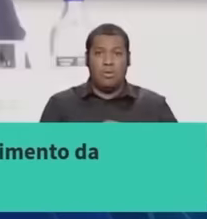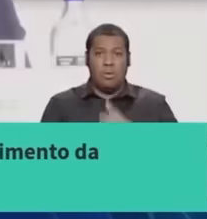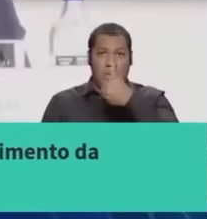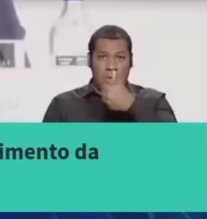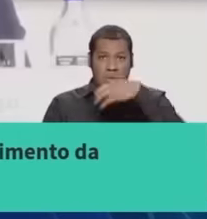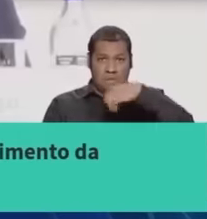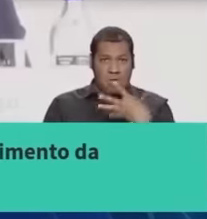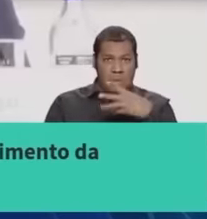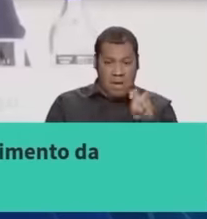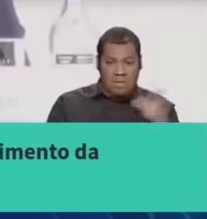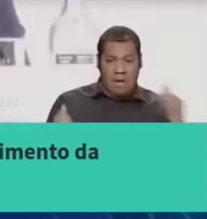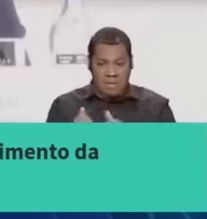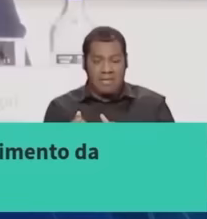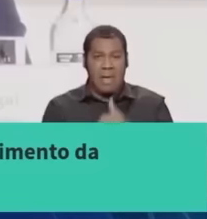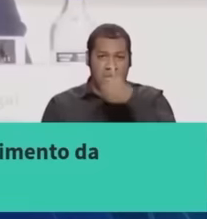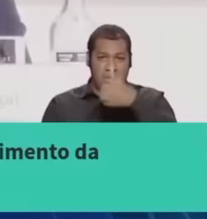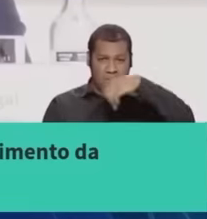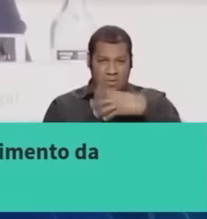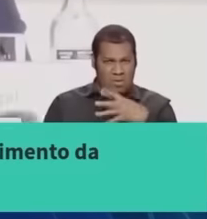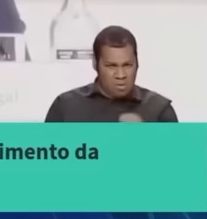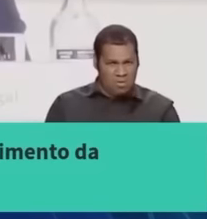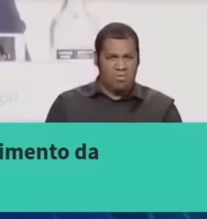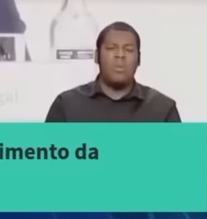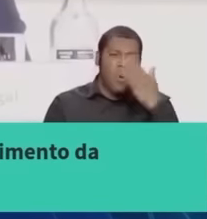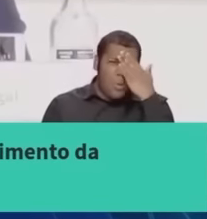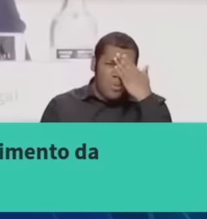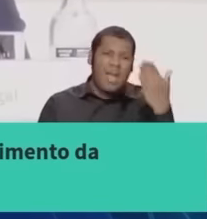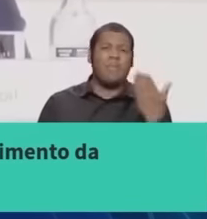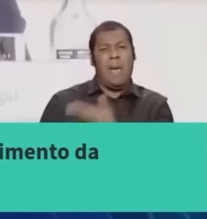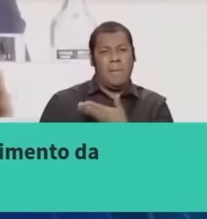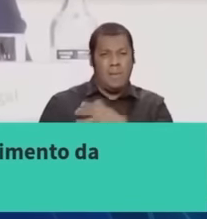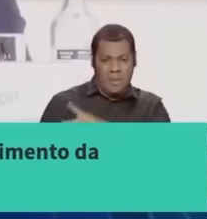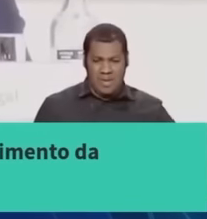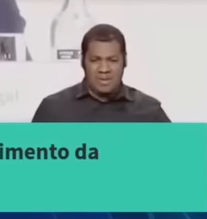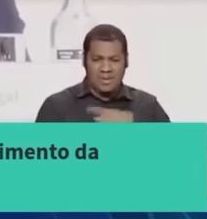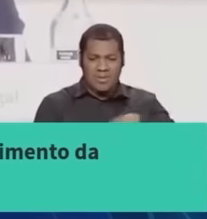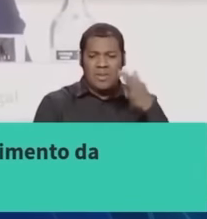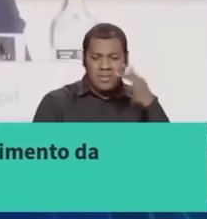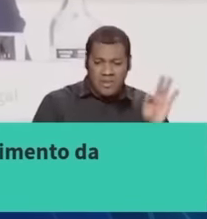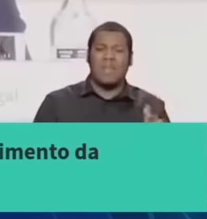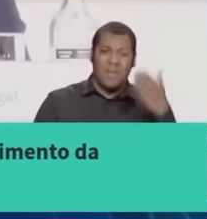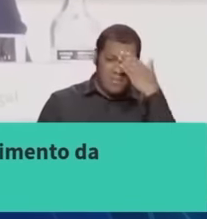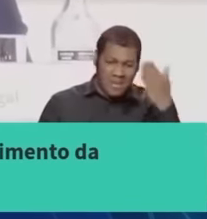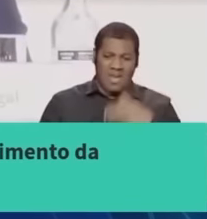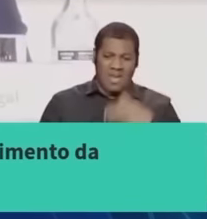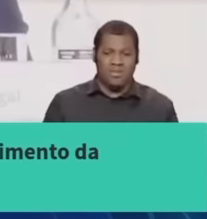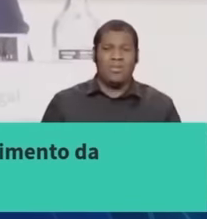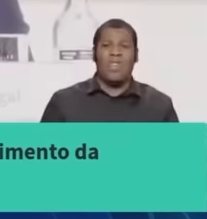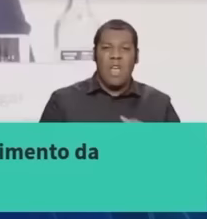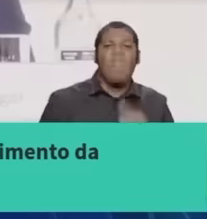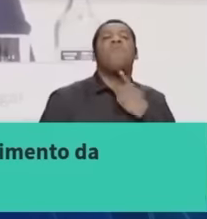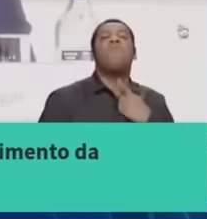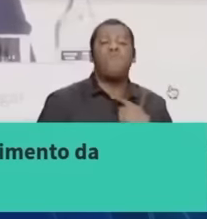48. Então, querido companheiro Macron, obrigado por essa reunião. E se prepare, que eu estou com mais vontade